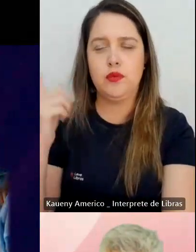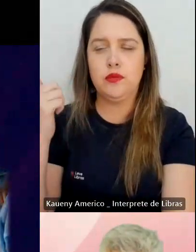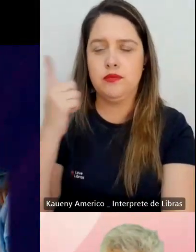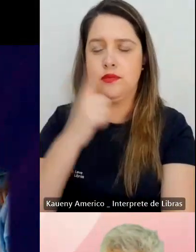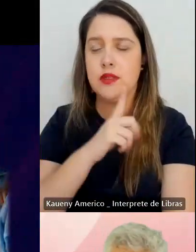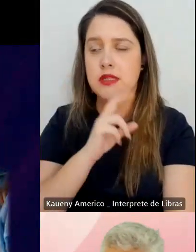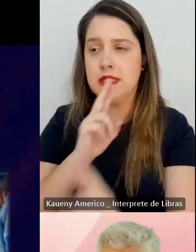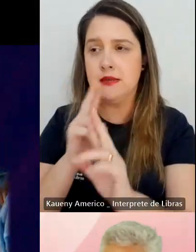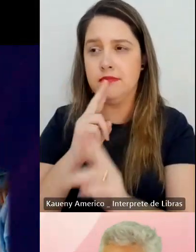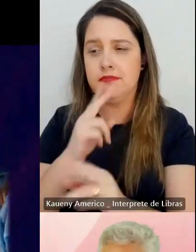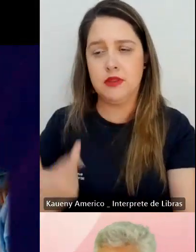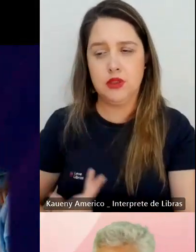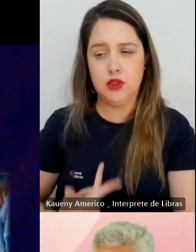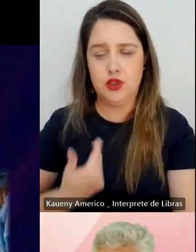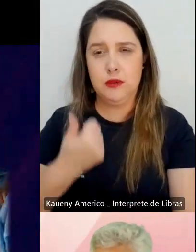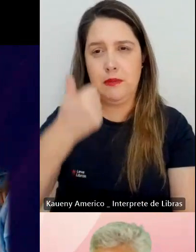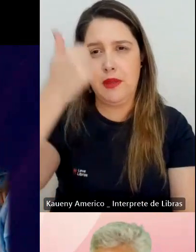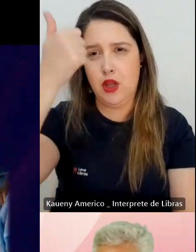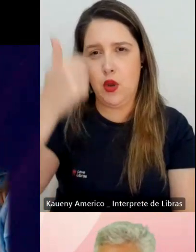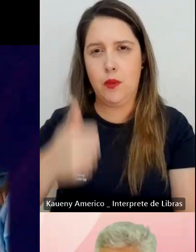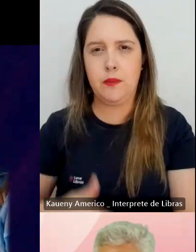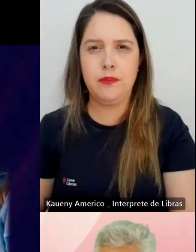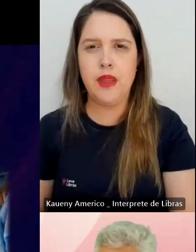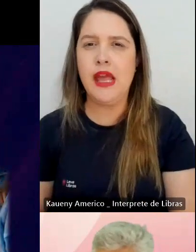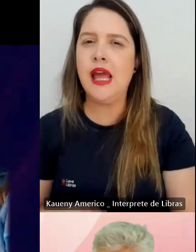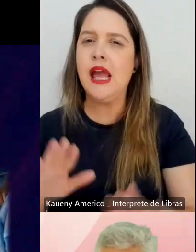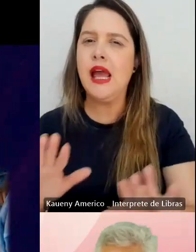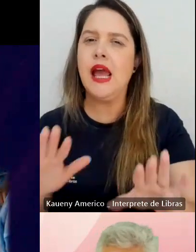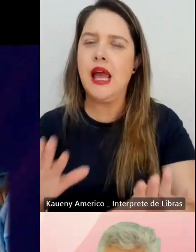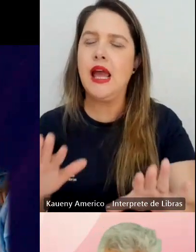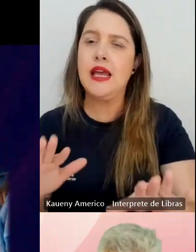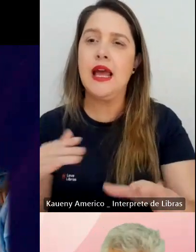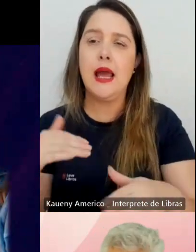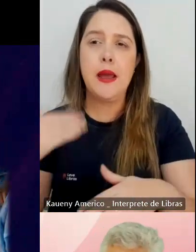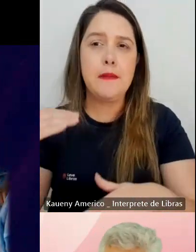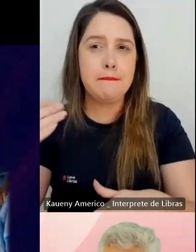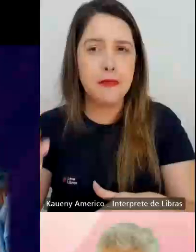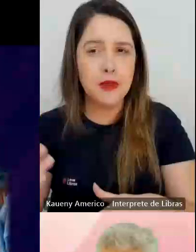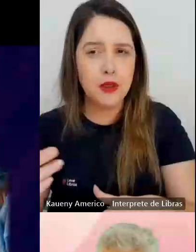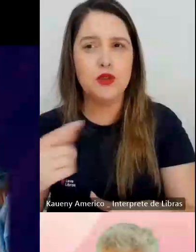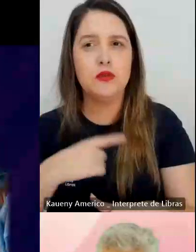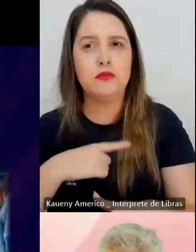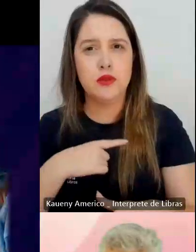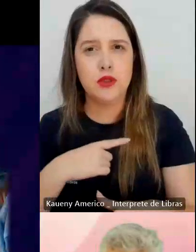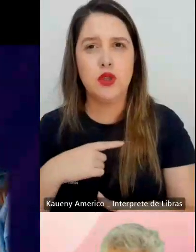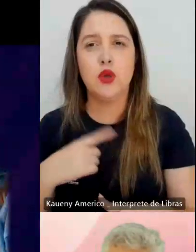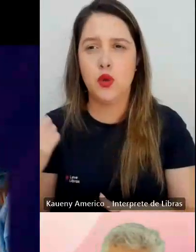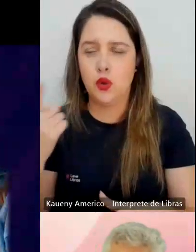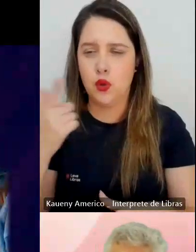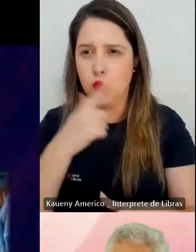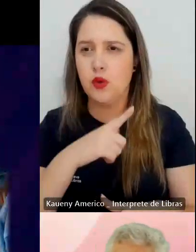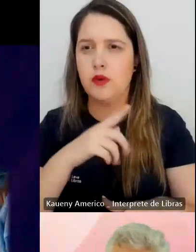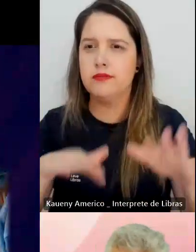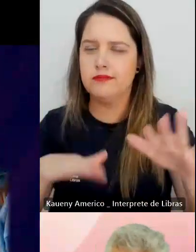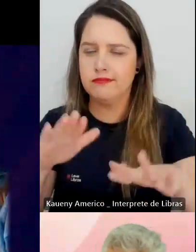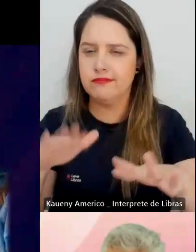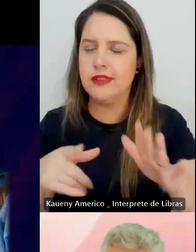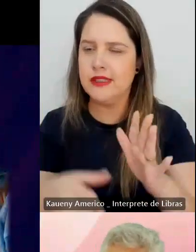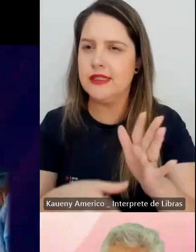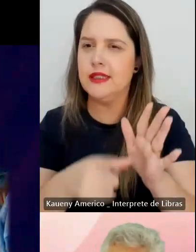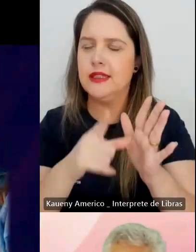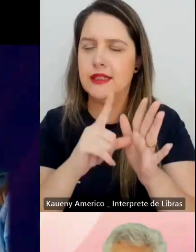melhor. Então, aqui ele descreve apenas como após a radioterapia, mas hoje a gente já consegue também, às vezes, fazer antes, e a químio